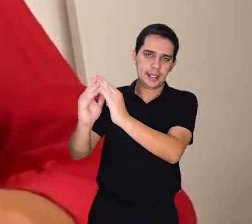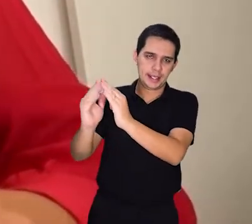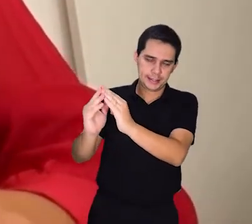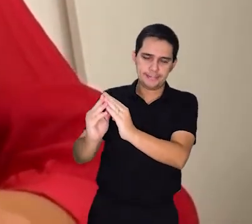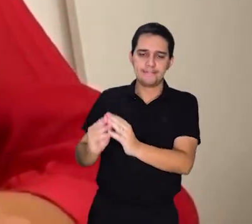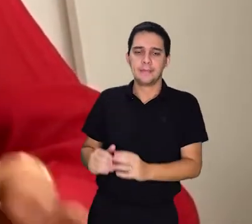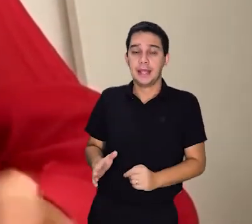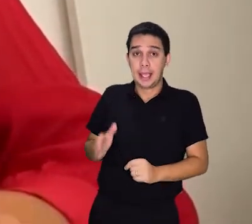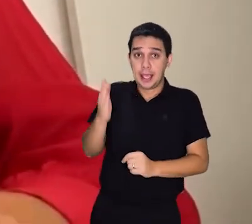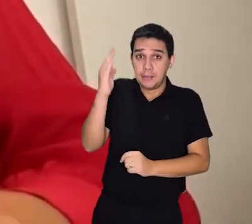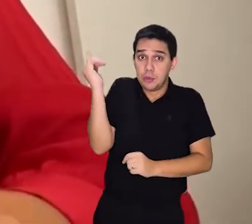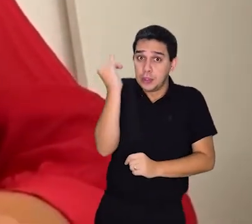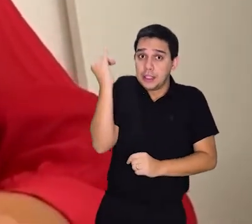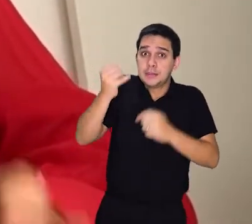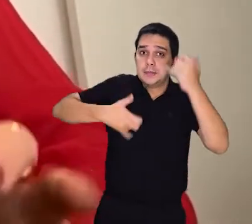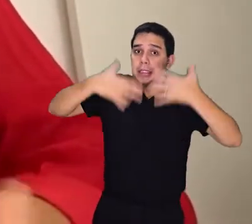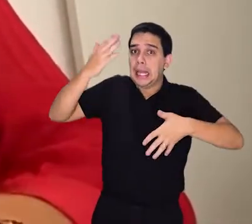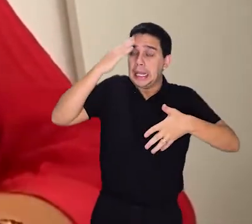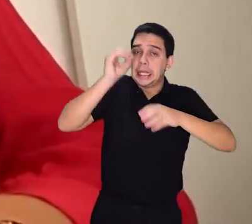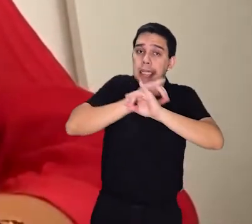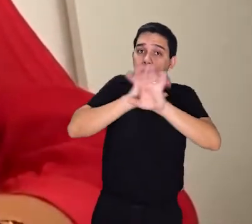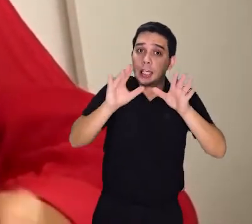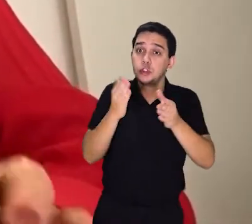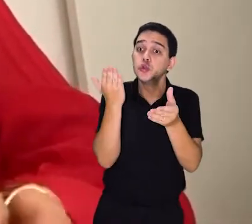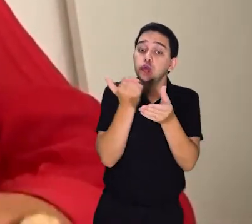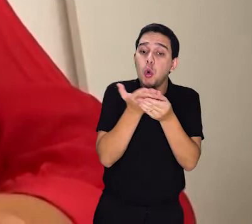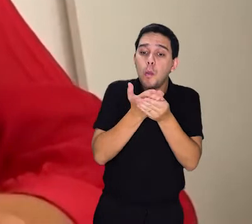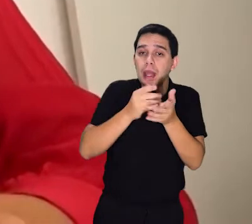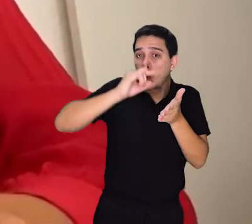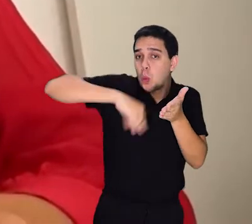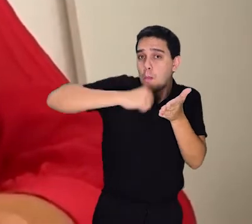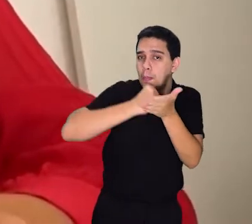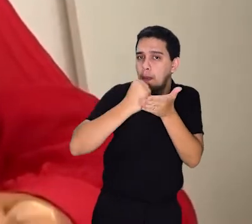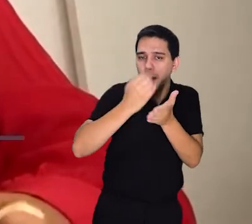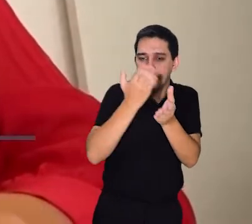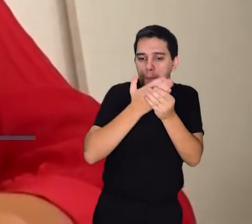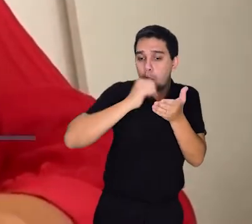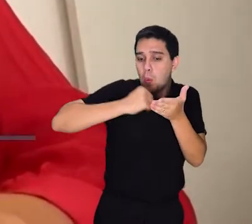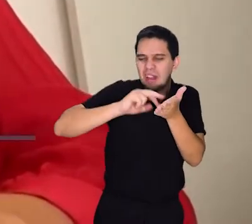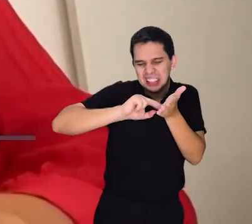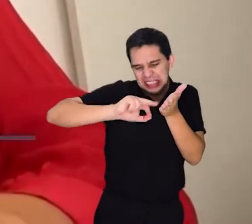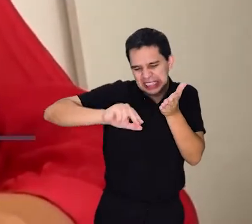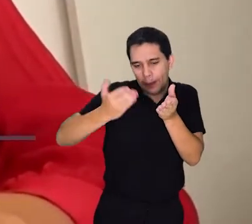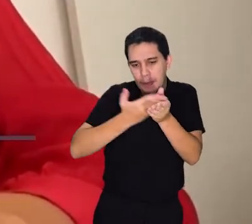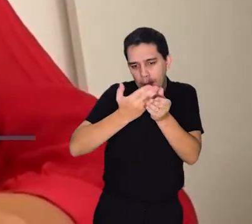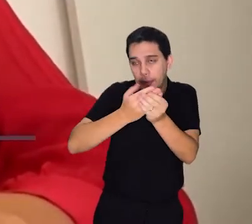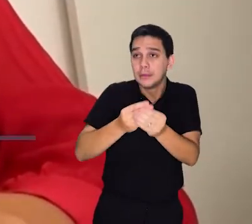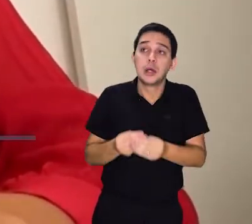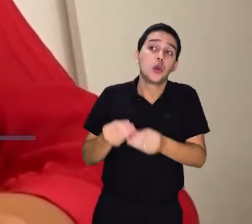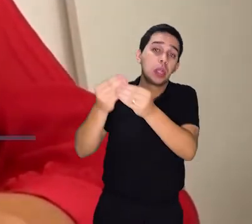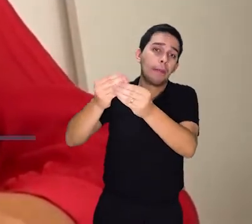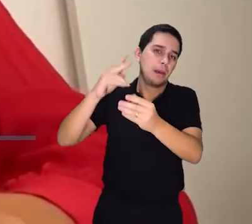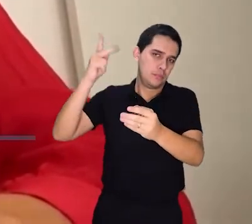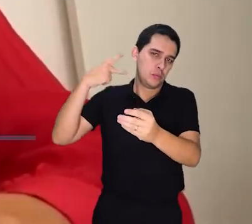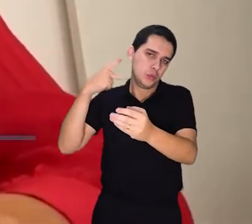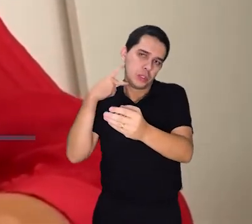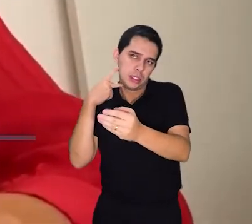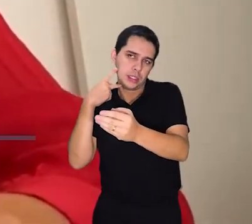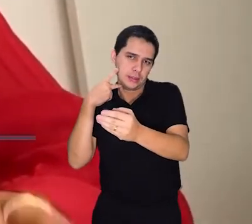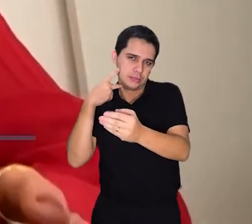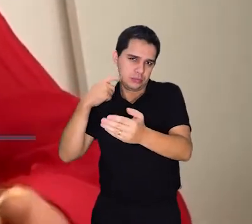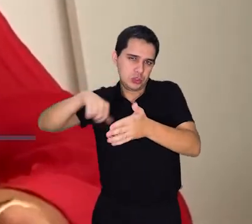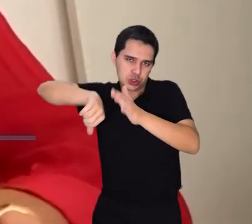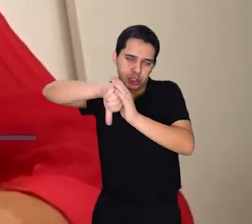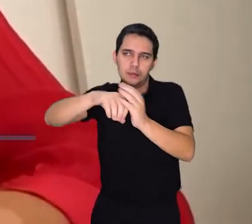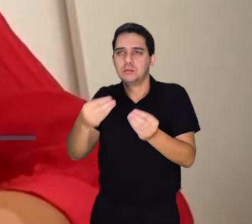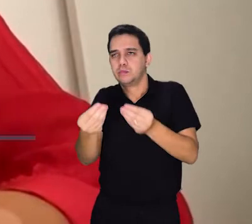É importante destacar que todos esses documentos, desde o início, foram encaminhados também para a promotoria criminal com atribuição, né, na medida em